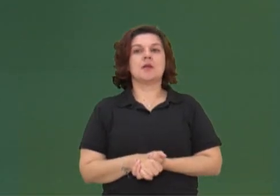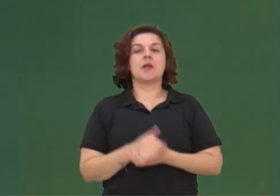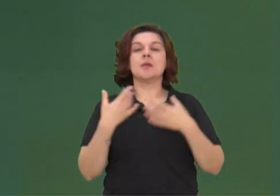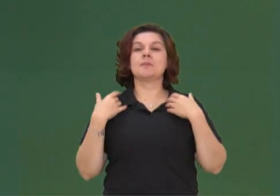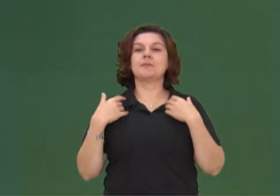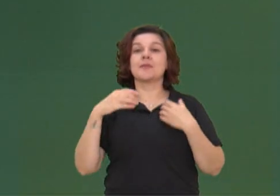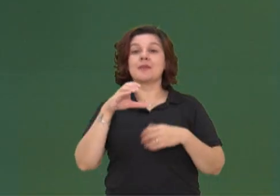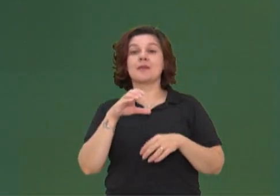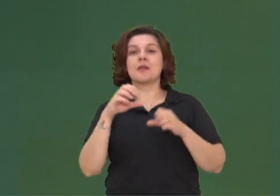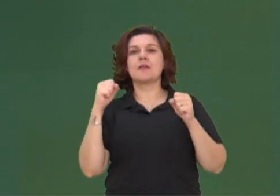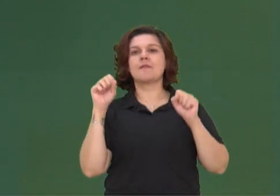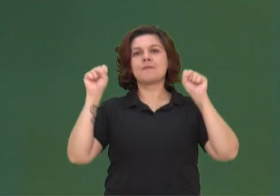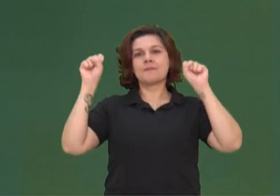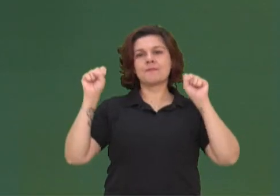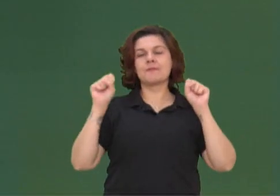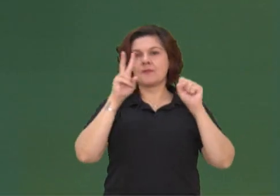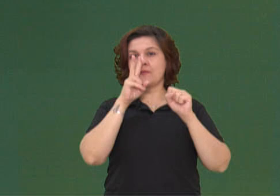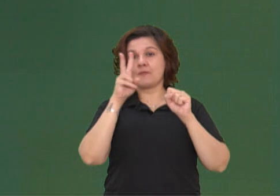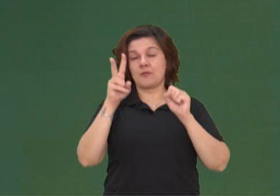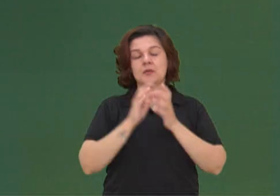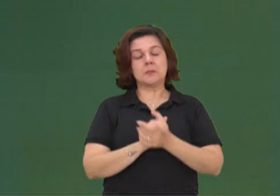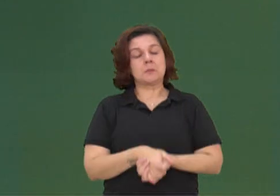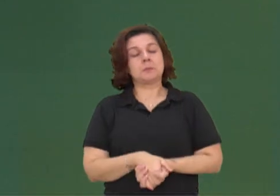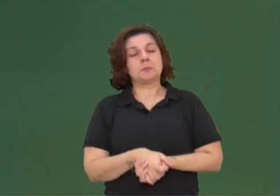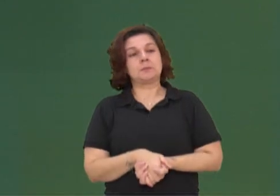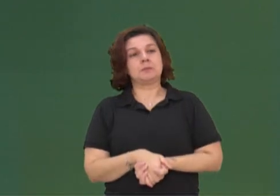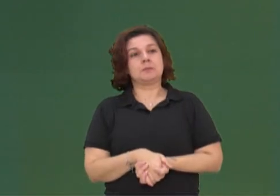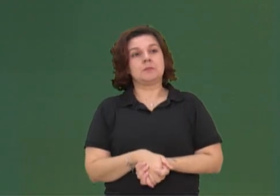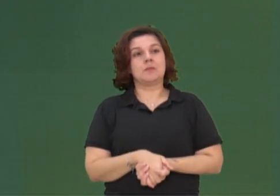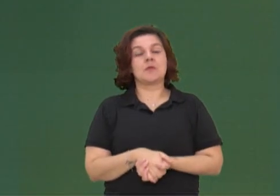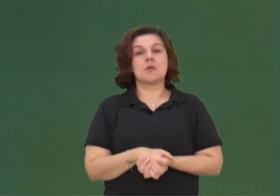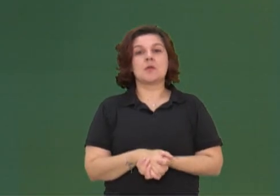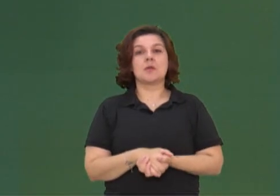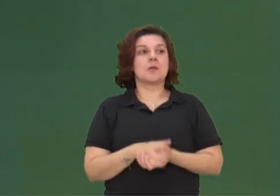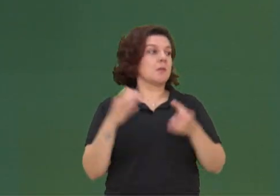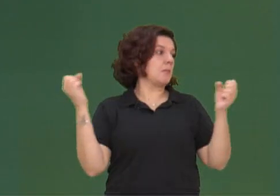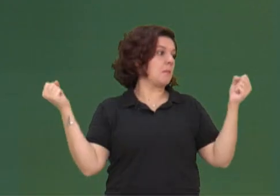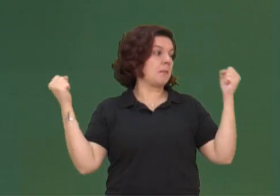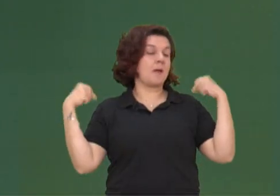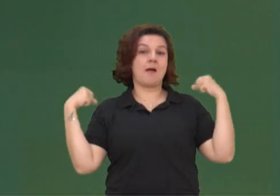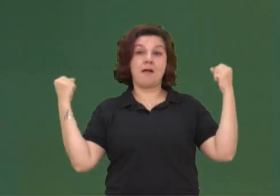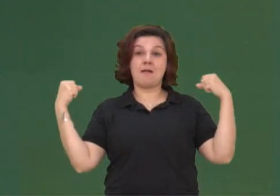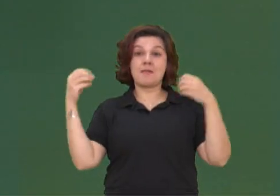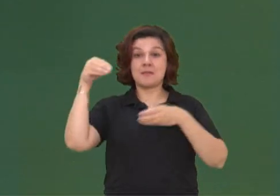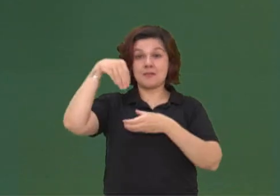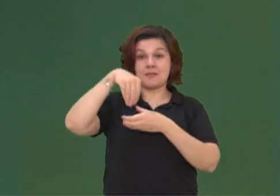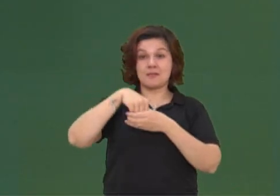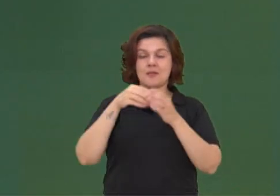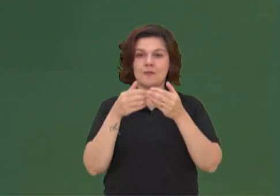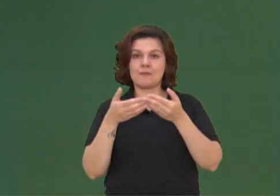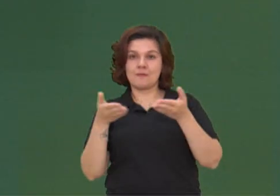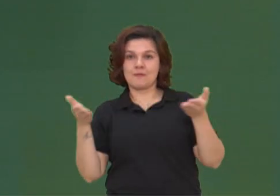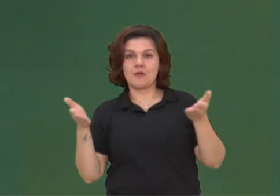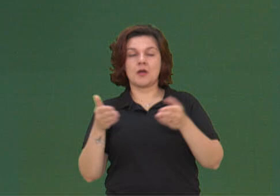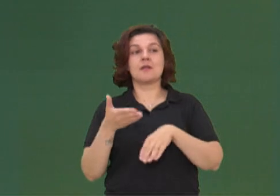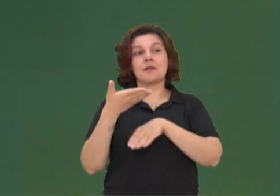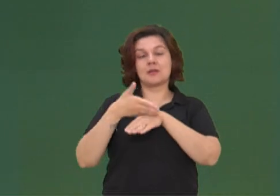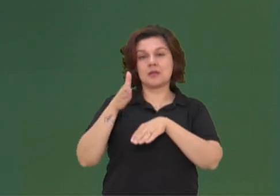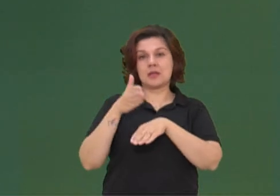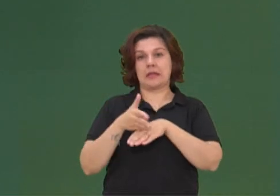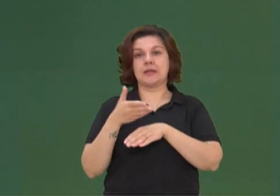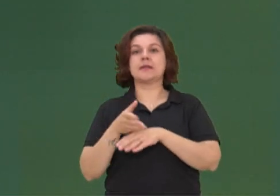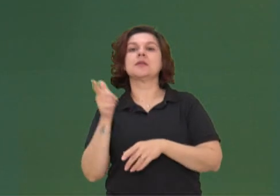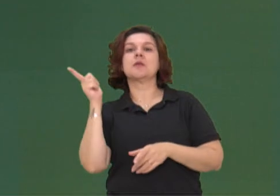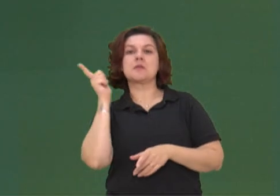calistenia. As academias ao ar livre, elas vão acabar fornecendo ali as ferramentas necessárias para que a pessoa acabe praticando e melhorando ali a